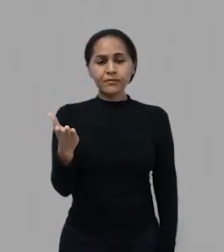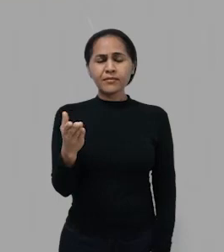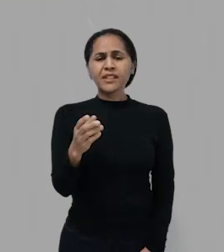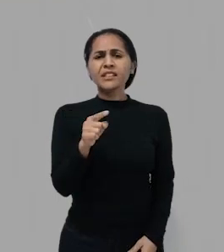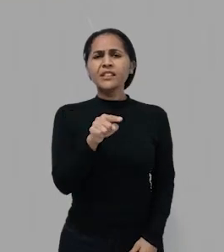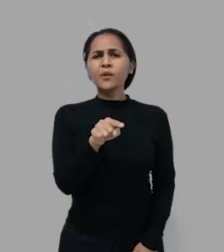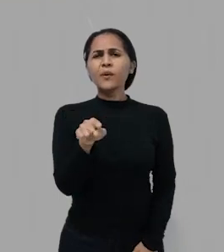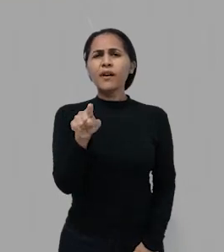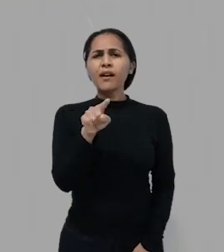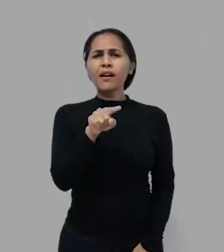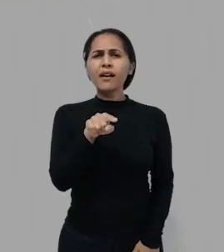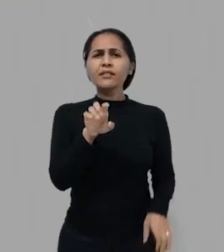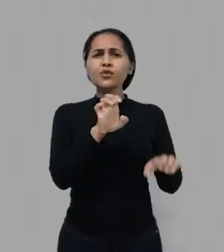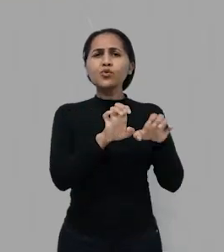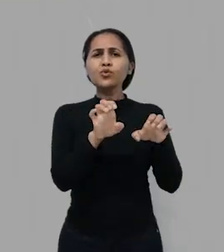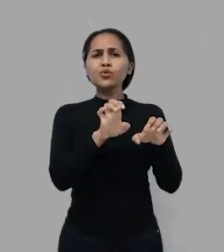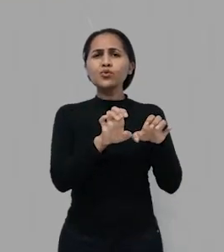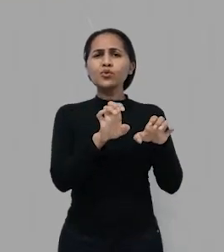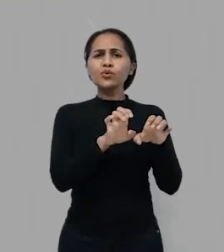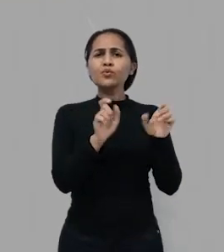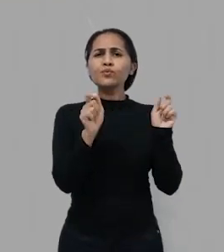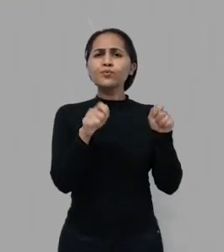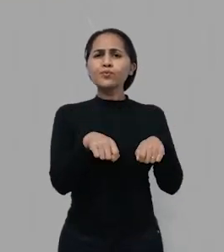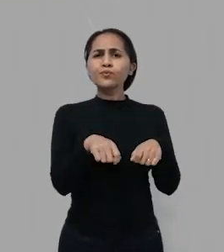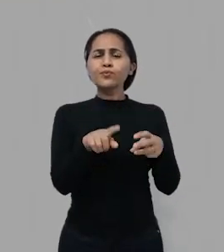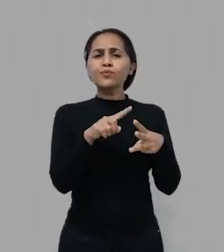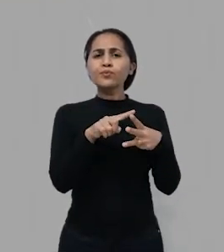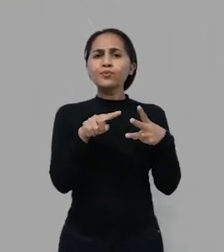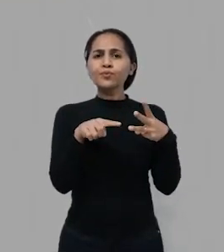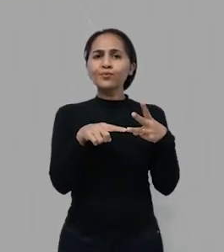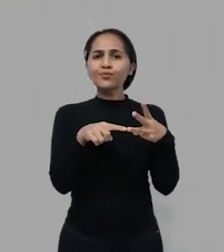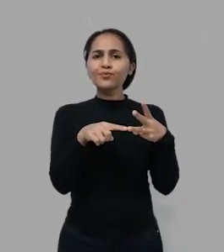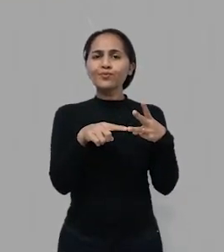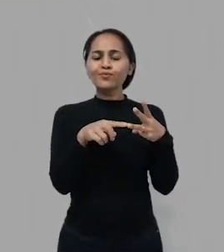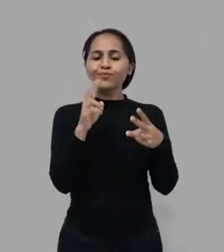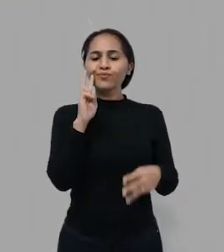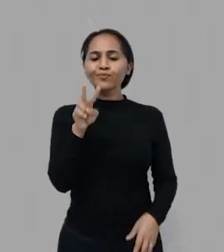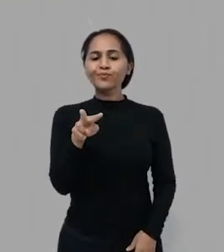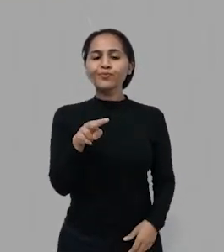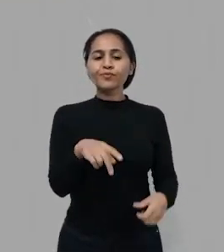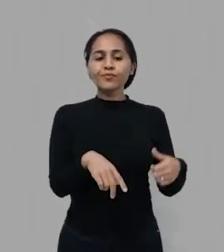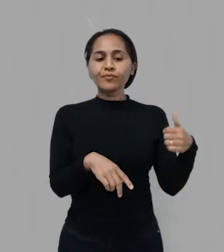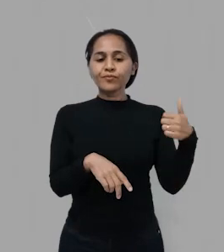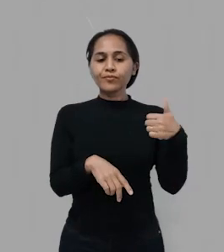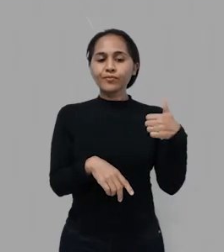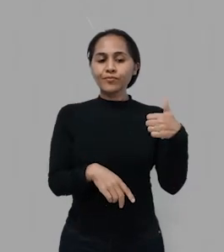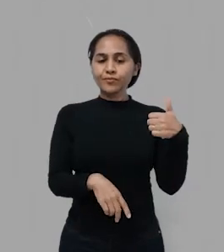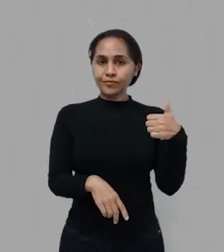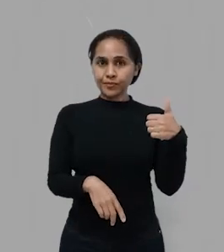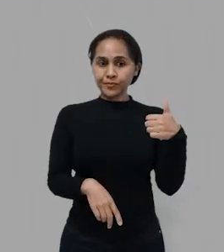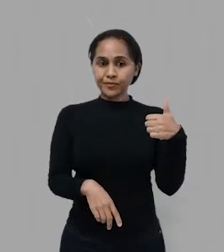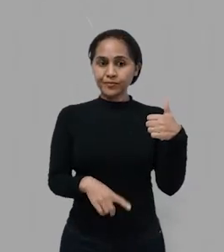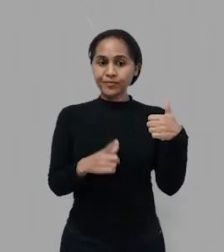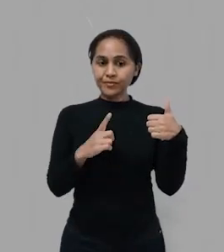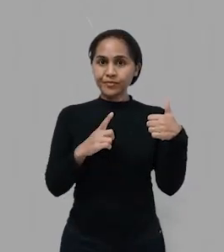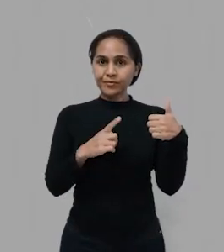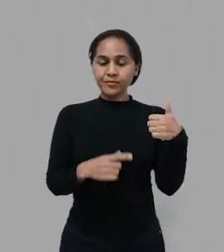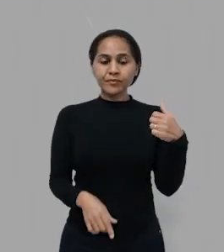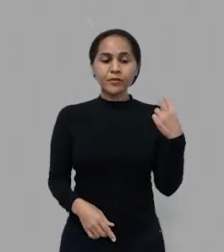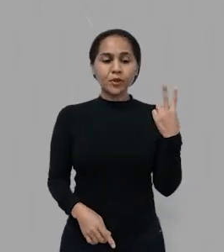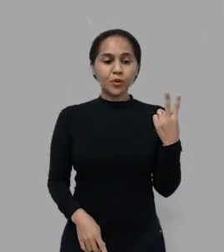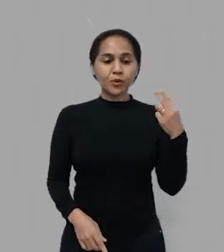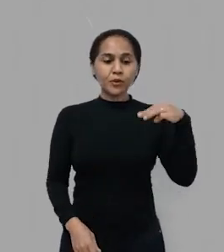estruturas são possíveis? São possíveis 3, observe na tela. A primeira estrutura, o